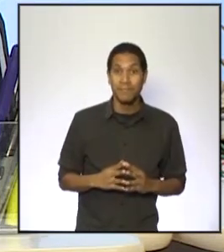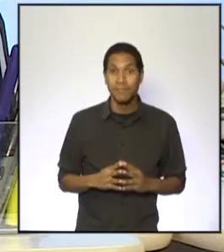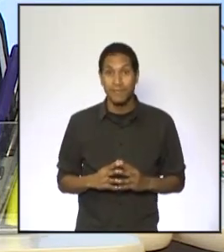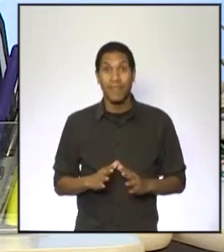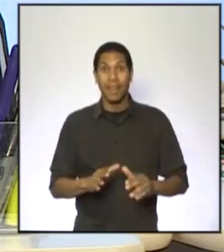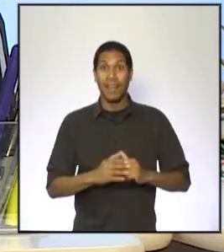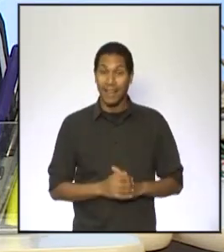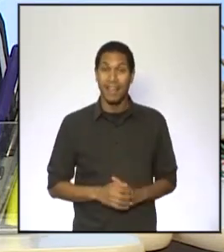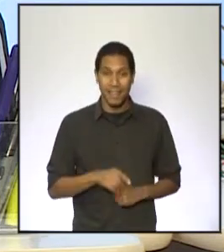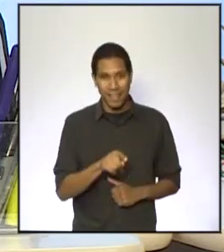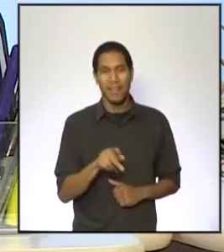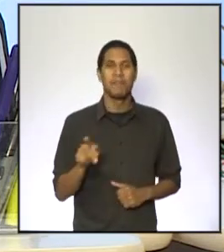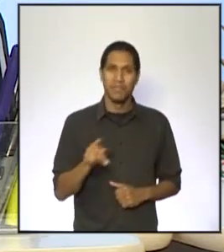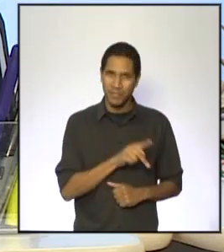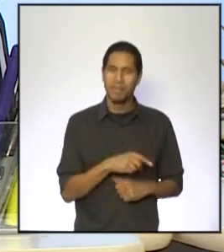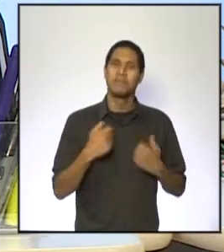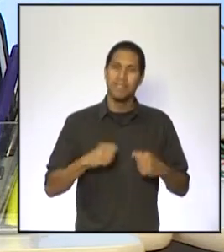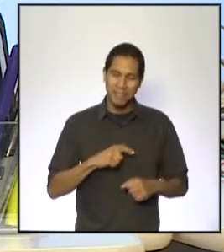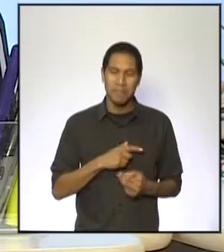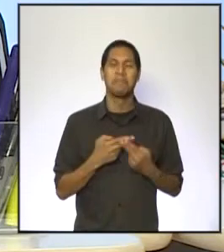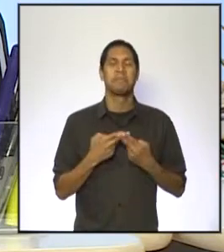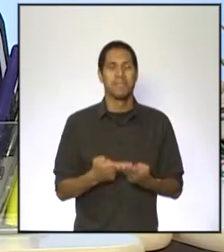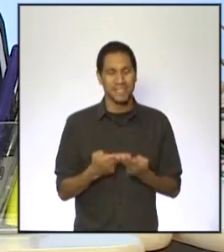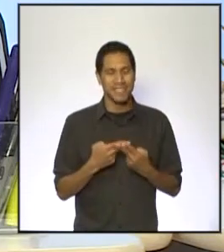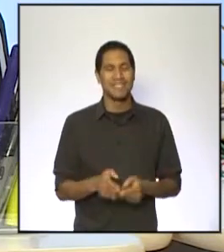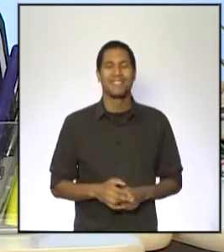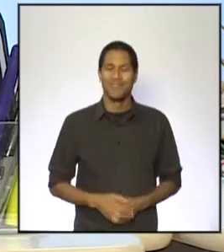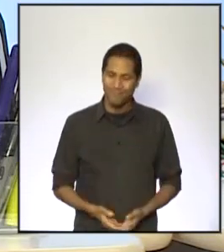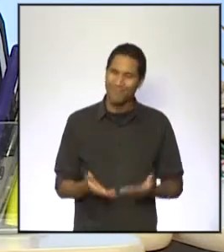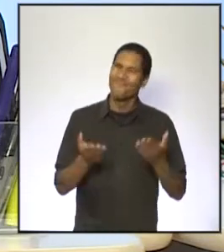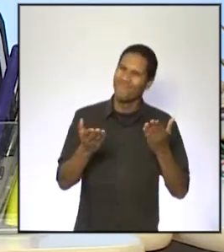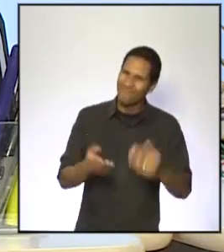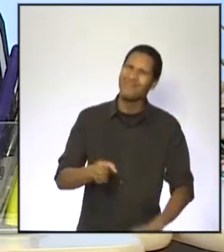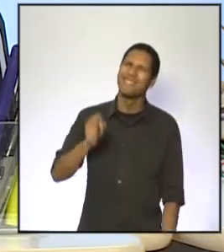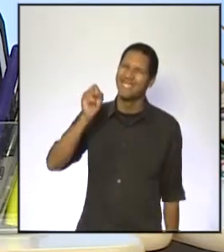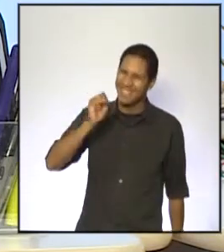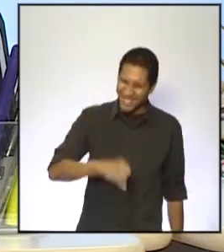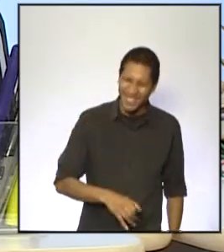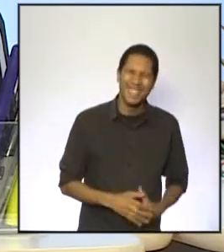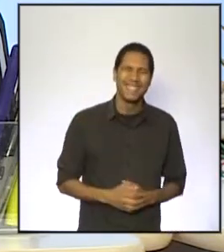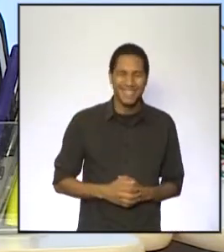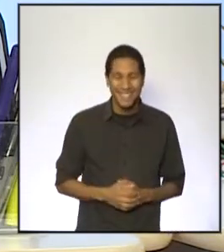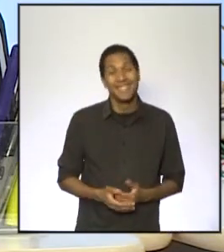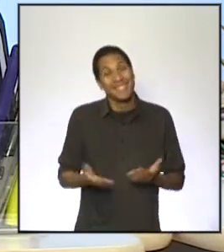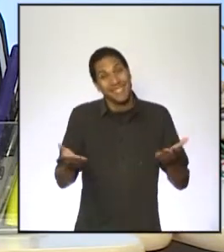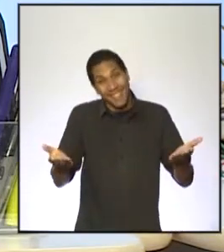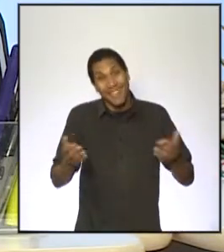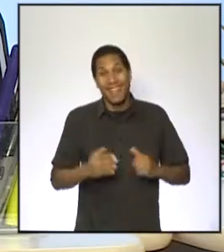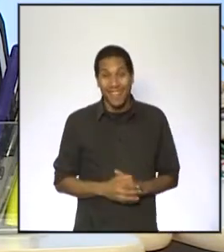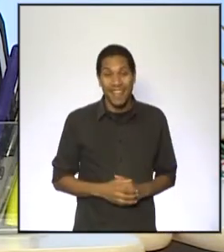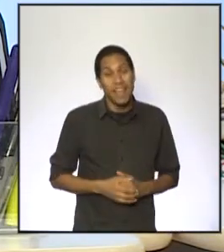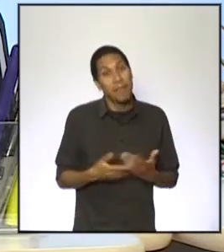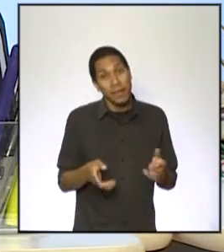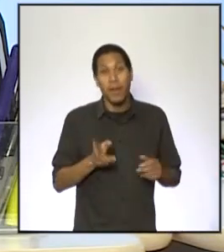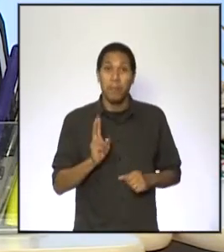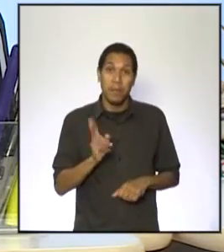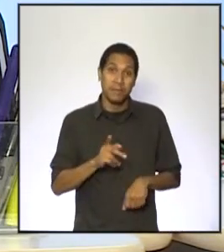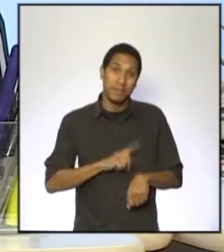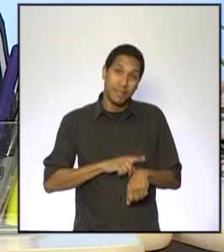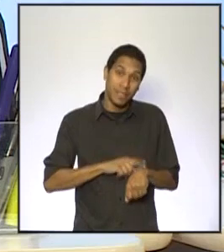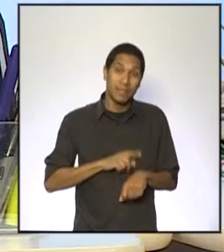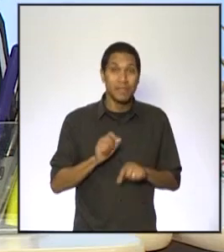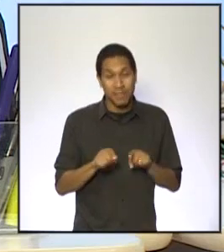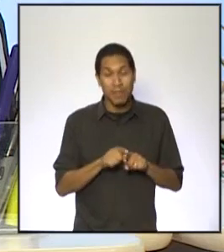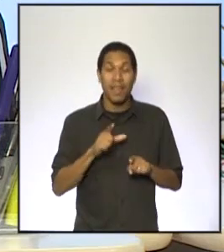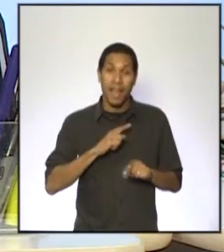Professora, é um exercício de paciência, né? Sim, mas olha só que bacana, porque ao mesmo tempo é também